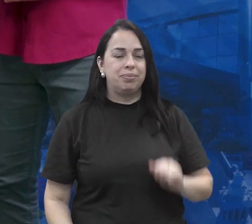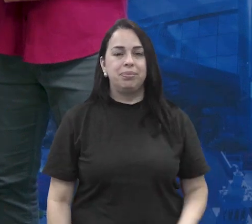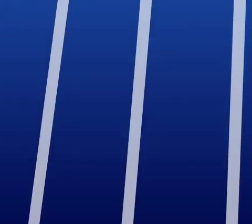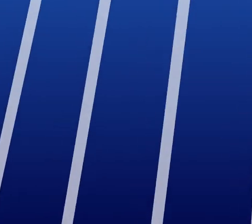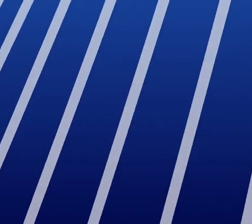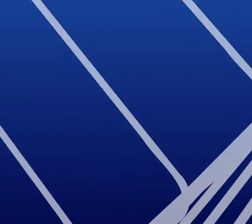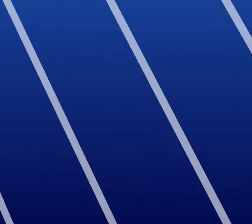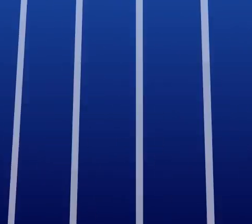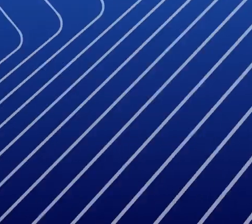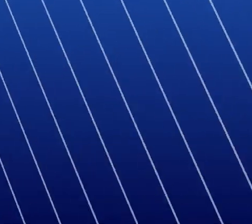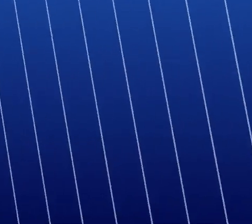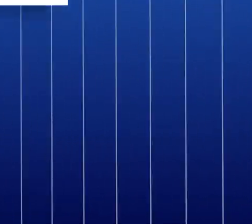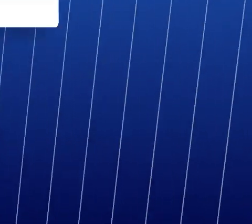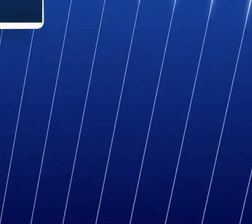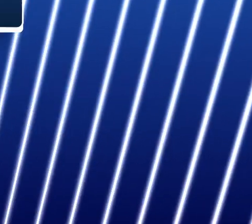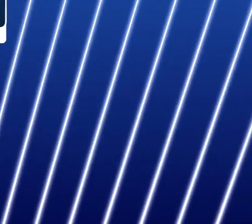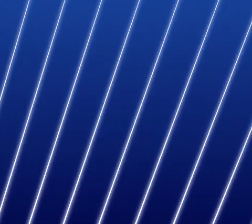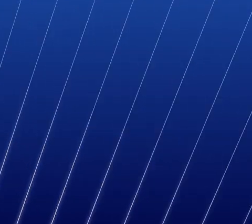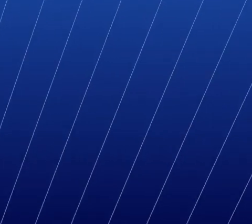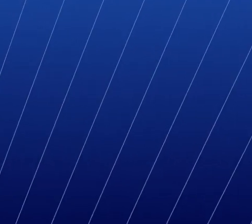mais.